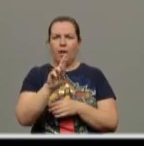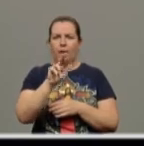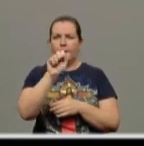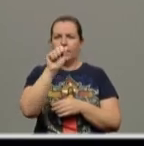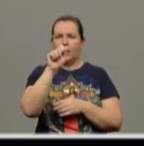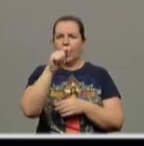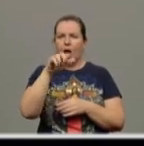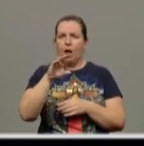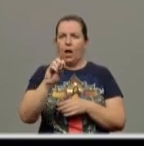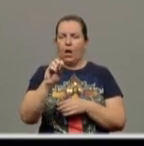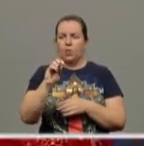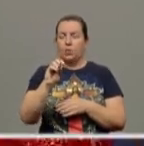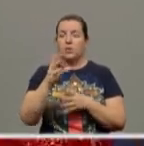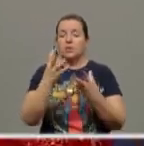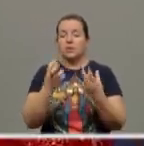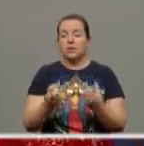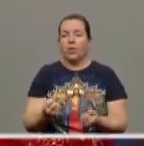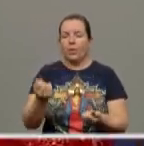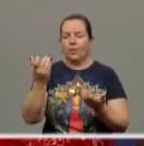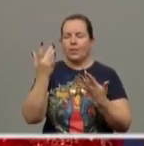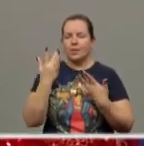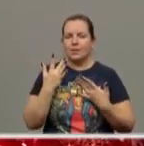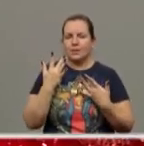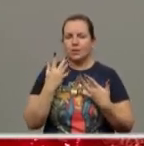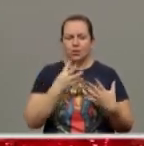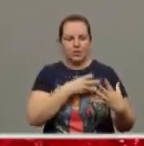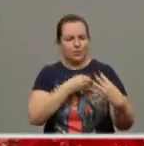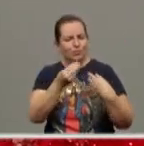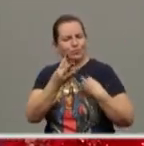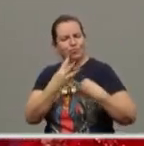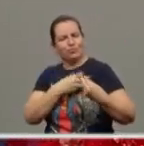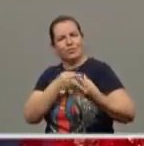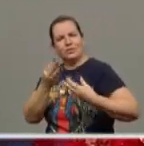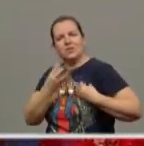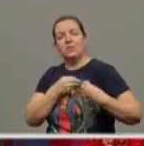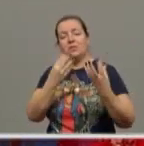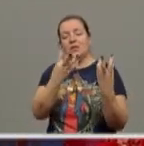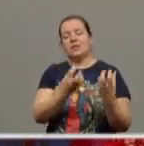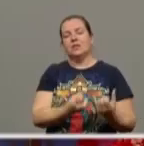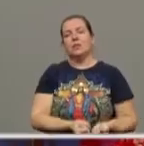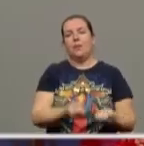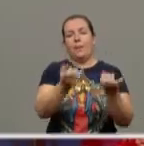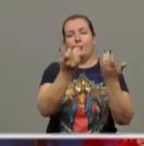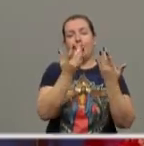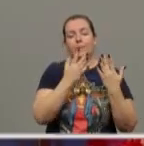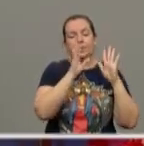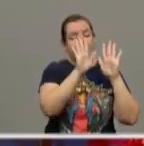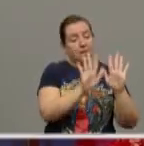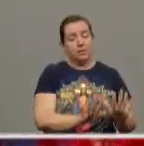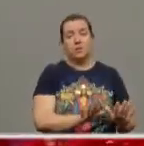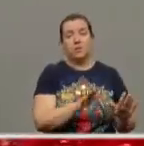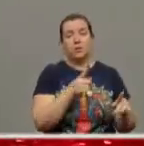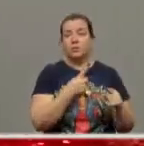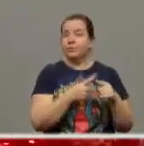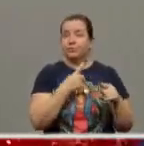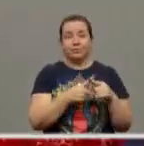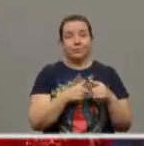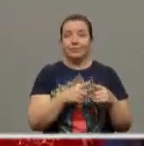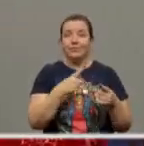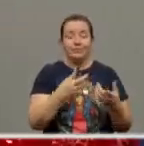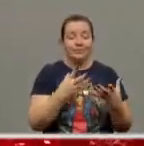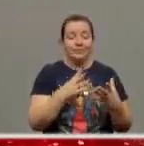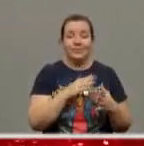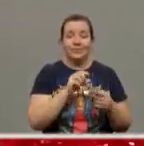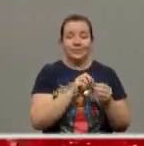foi abençoada. Ou seja, as estrelas do céu e as areias também, os grãos de areia da terra não se comparam.